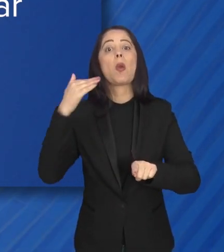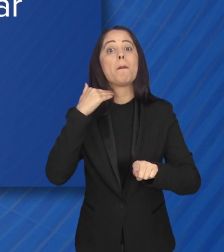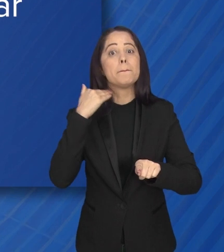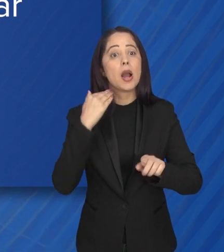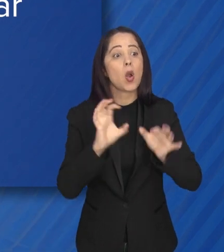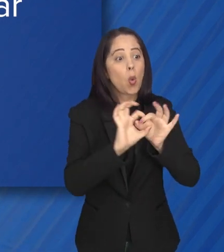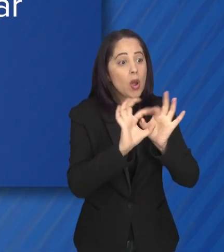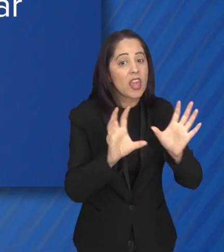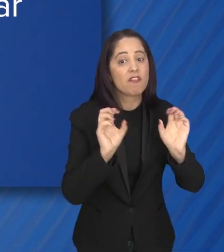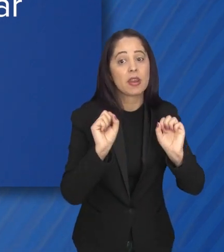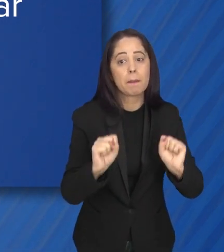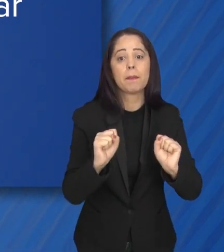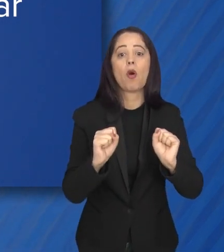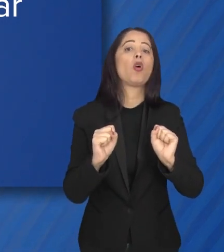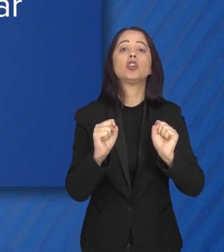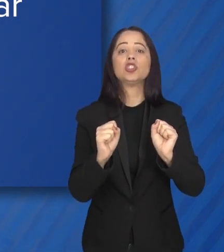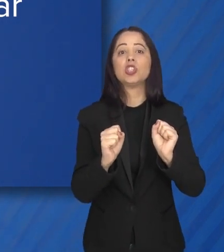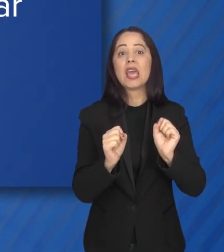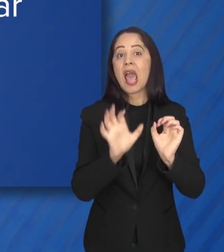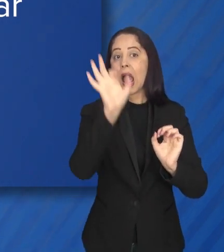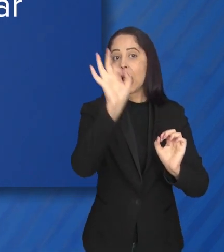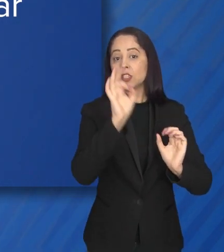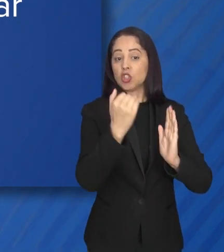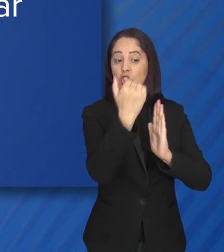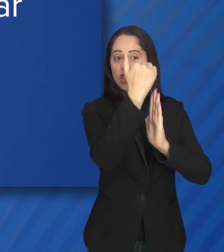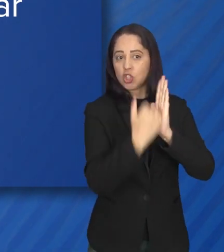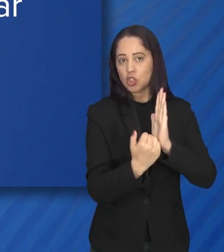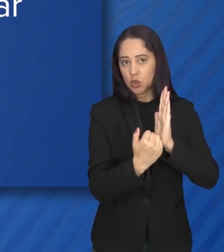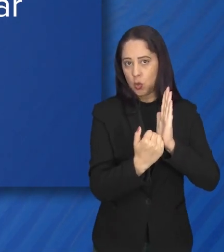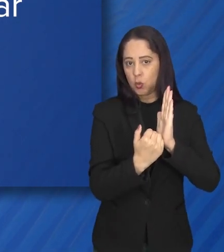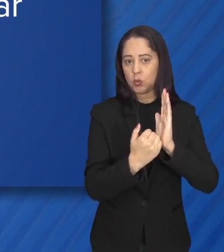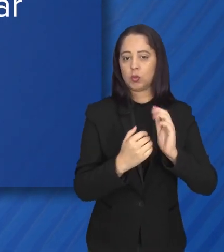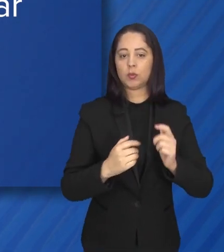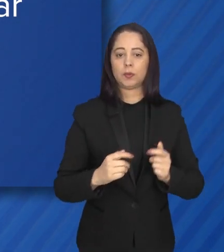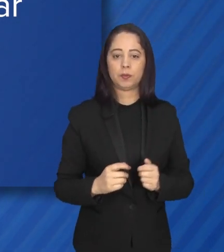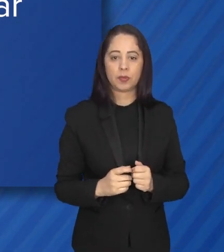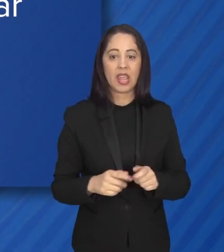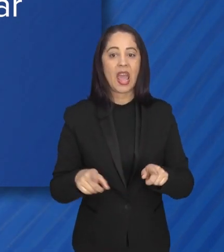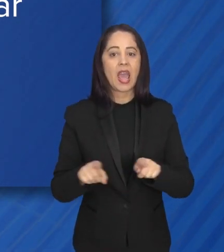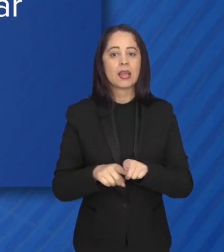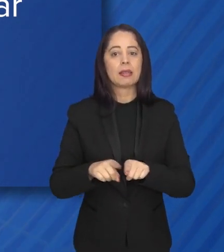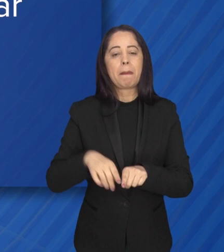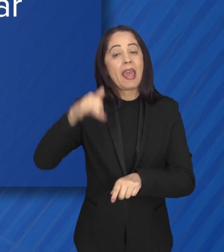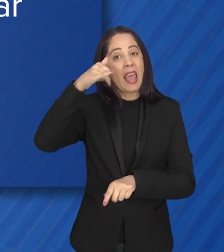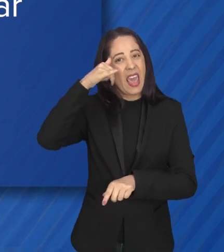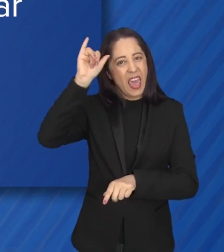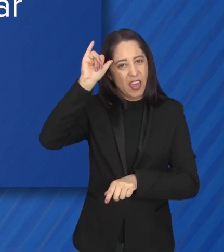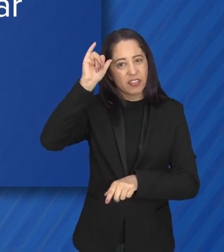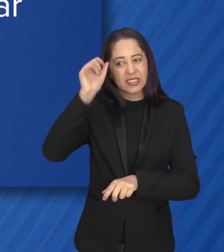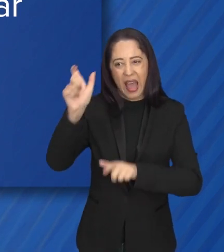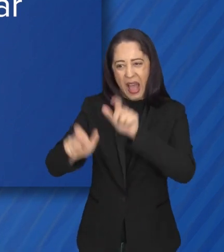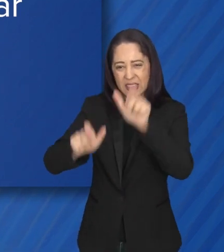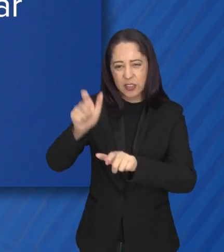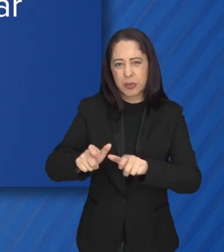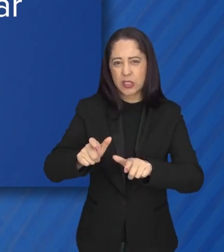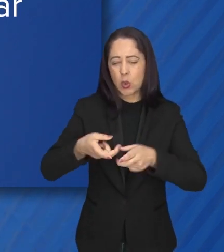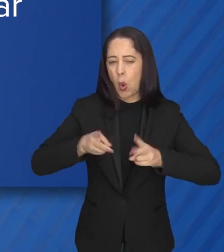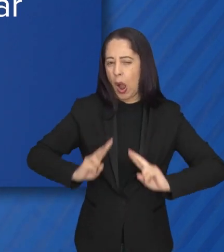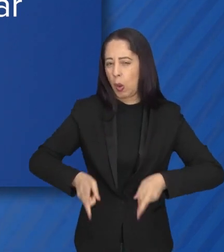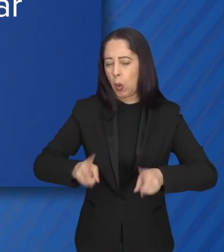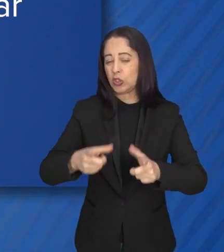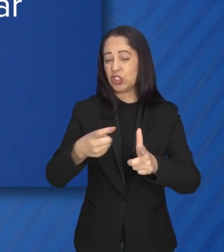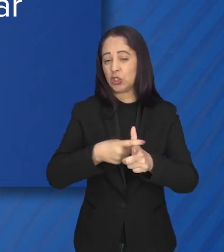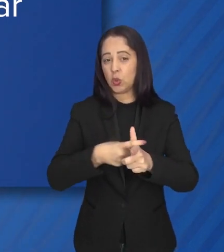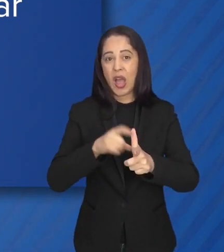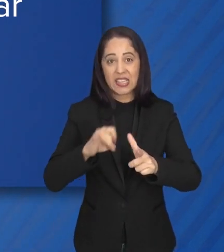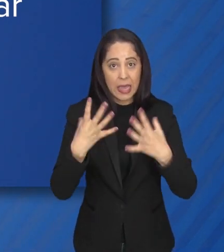garante liberdade aos bancos para oferecer ações de renegociação diretamente com os clientes. E para evitar que o brasileiro continue